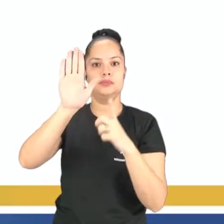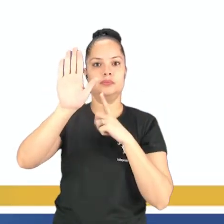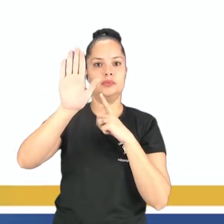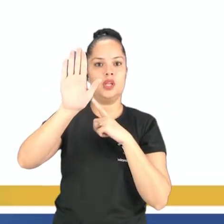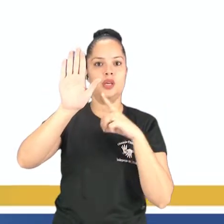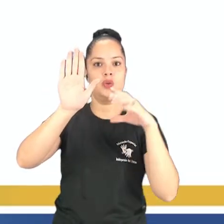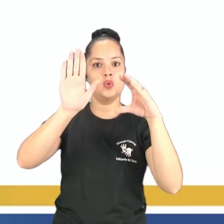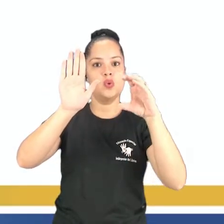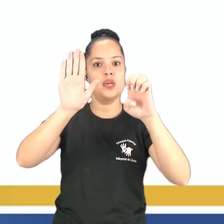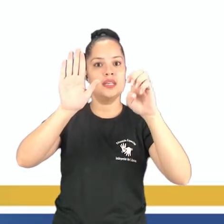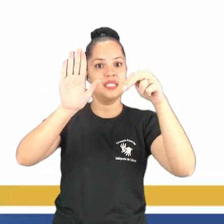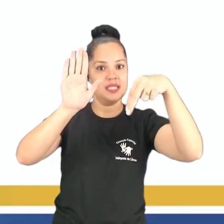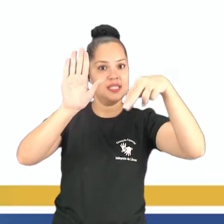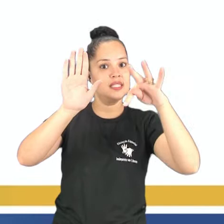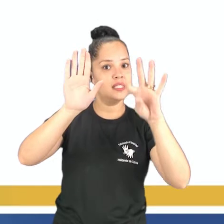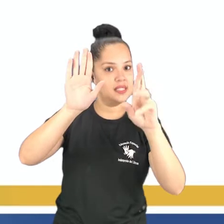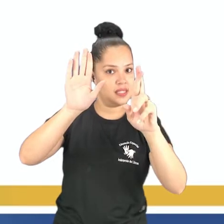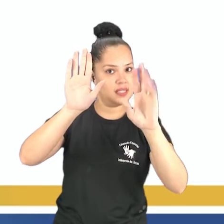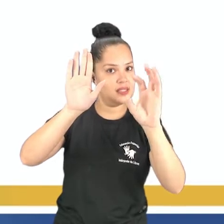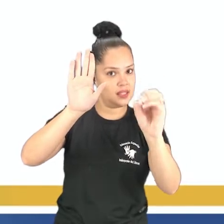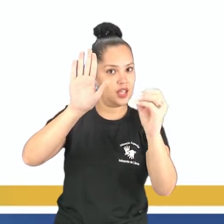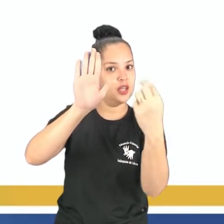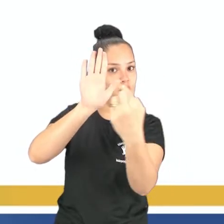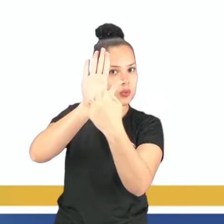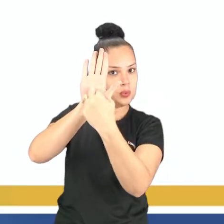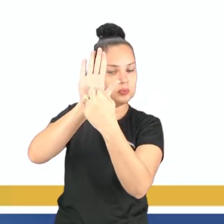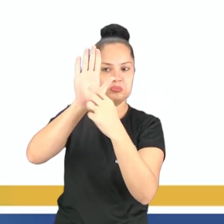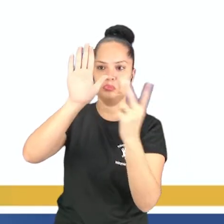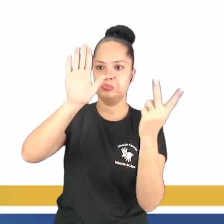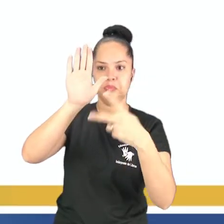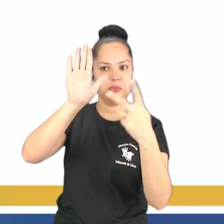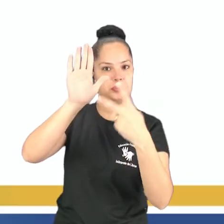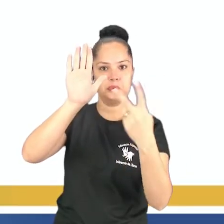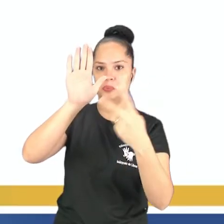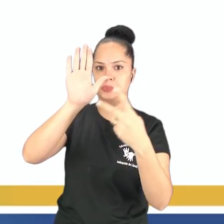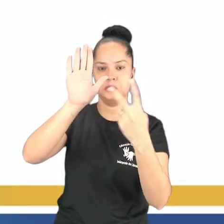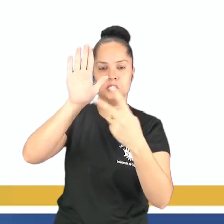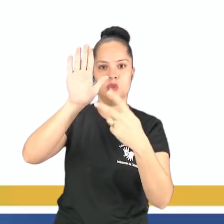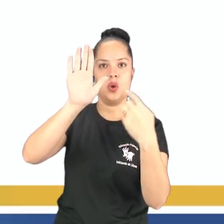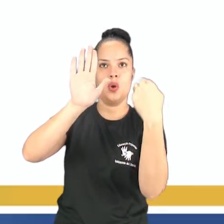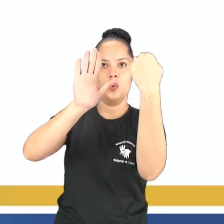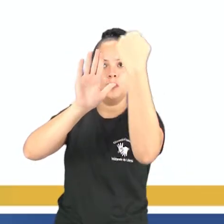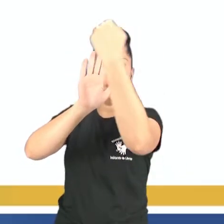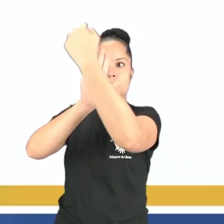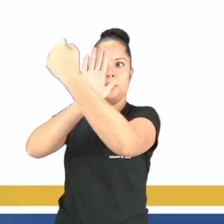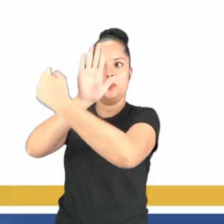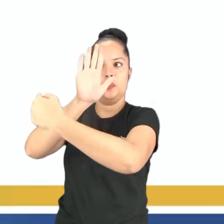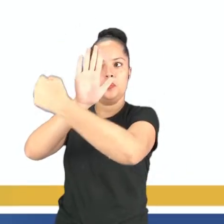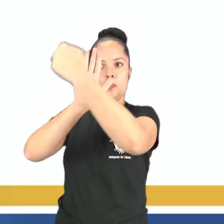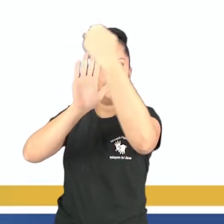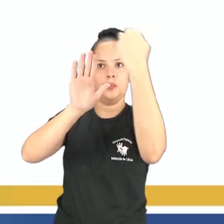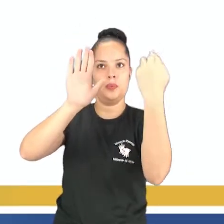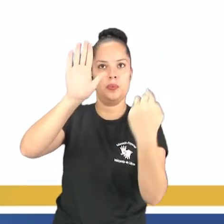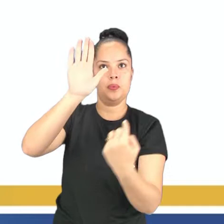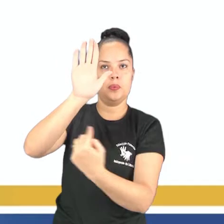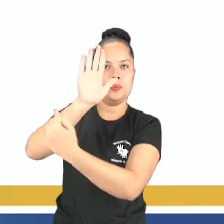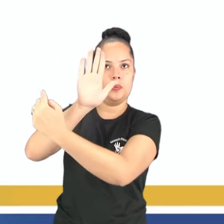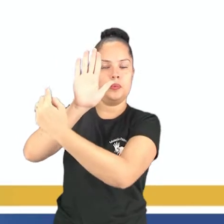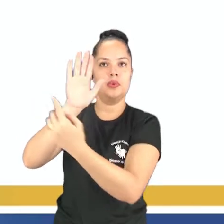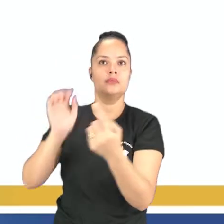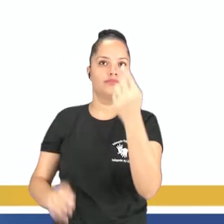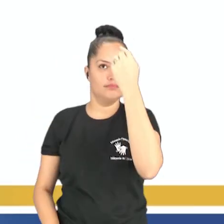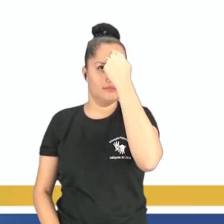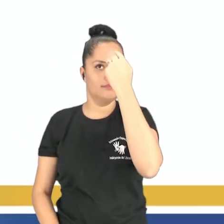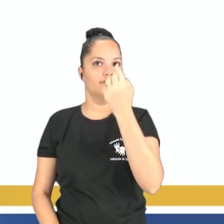rotação. Então, a distância ao centro de rotação se mantém constante e a medida do giro é chamada de ângulo de rotação, aí como